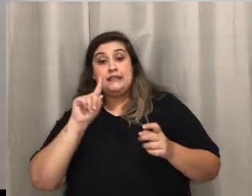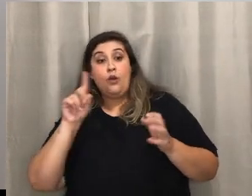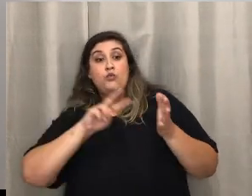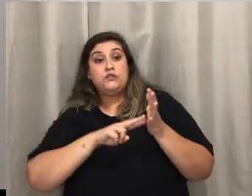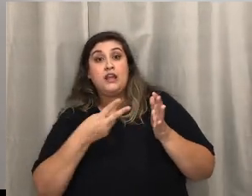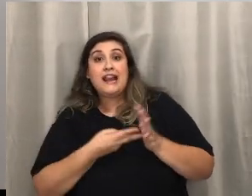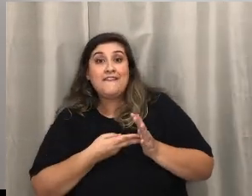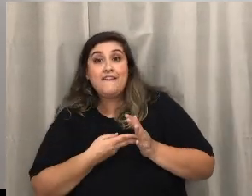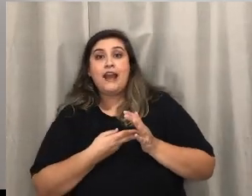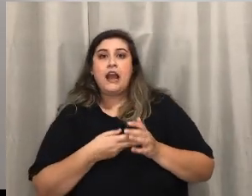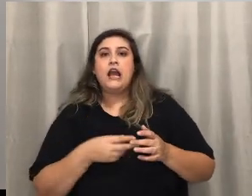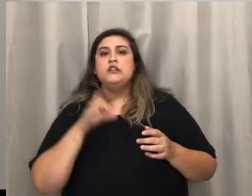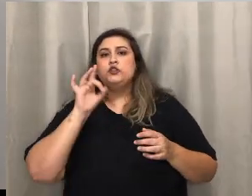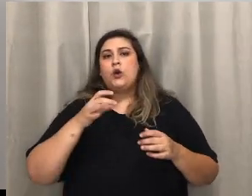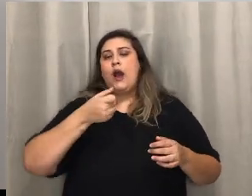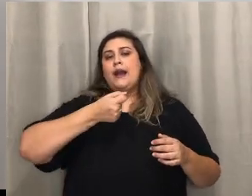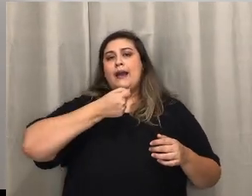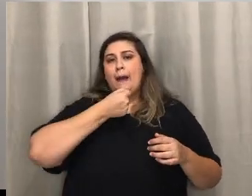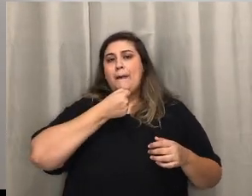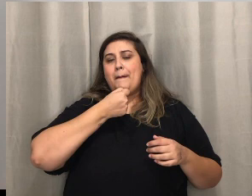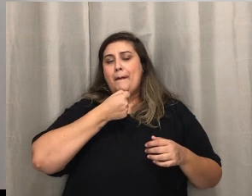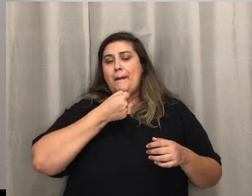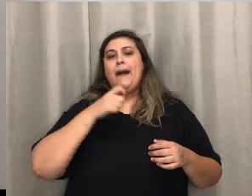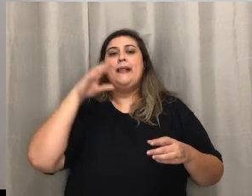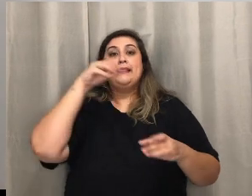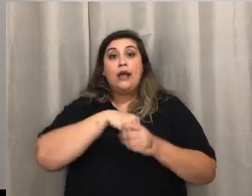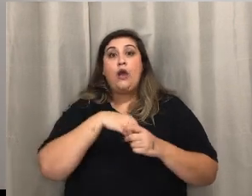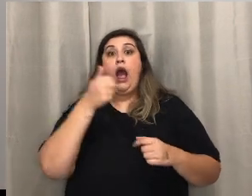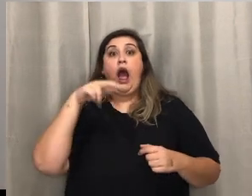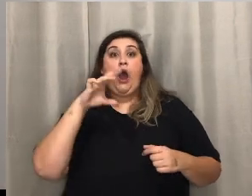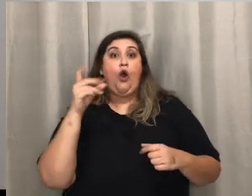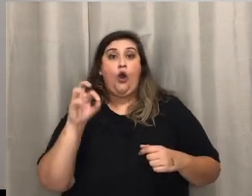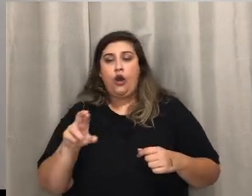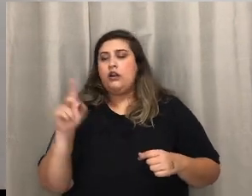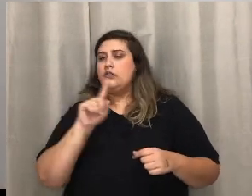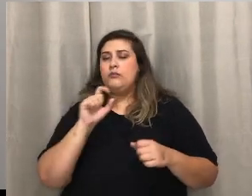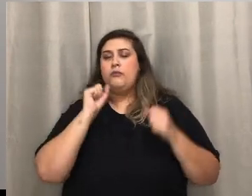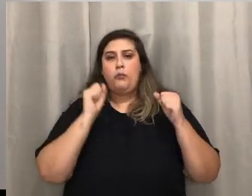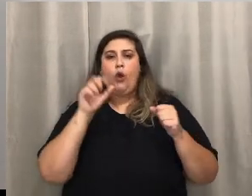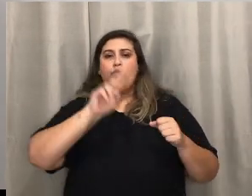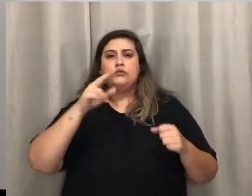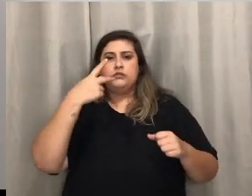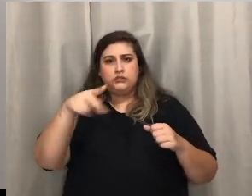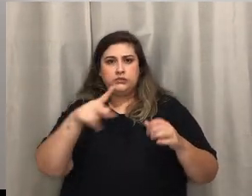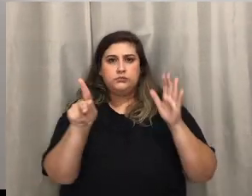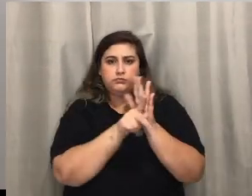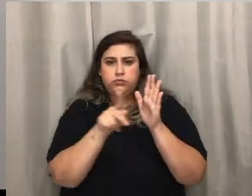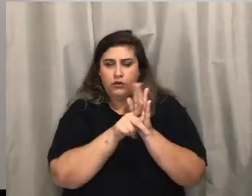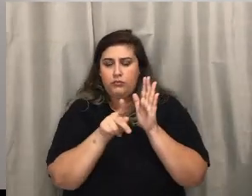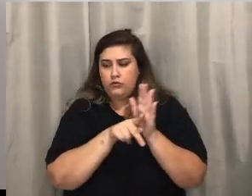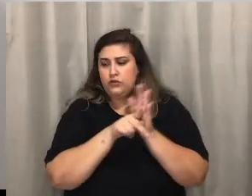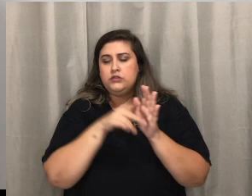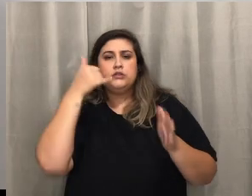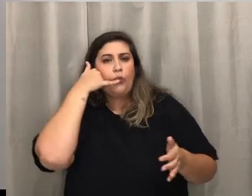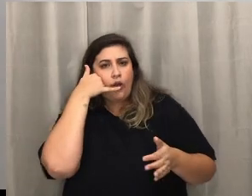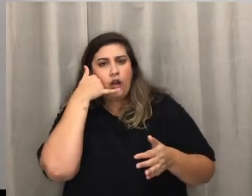necessariamente vocês podem gravar somente na plataforma do Anchor. Vocês podem utilizar o seu smartphone,